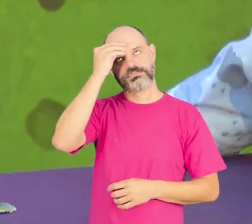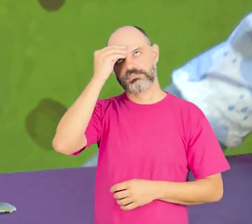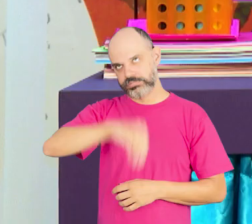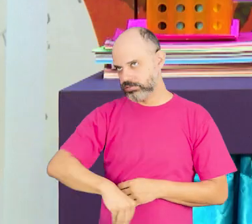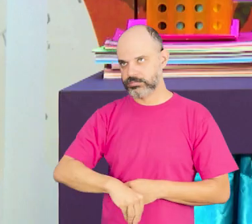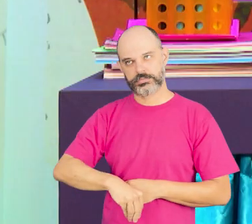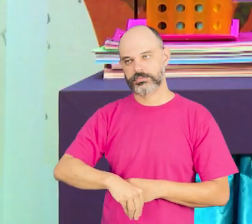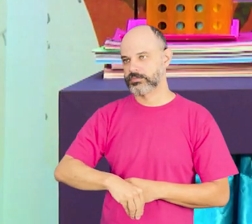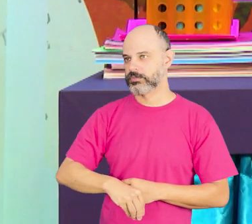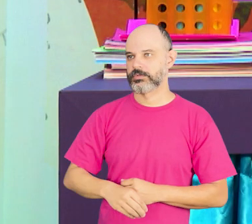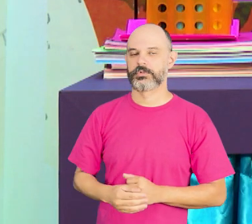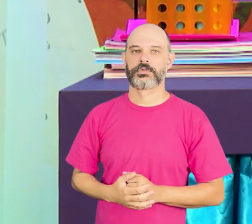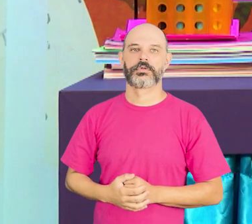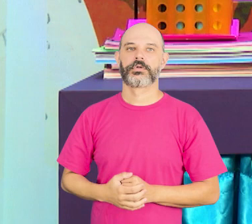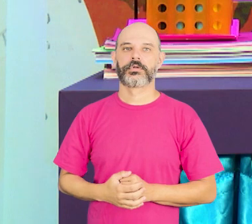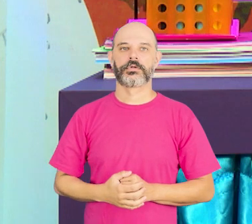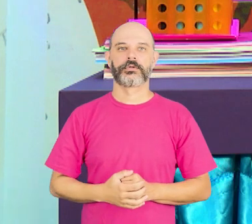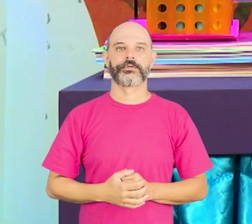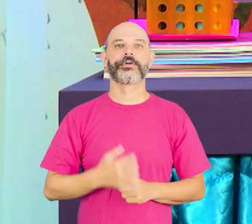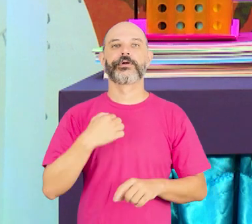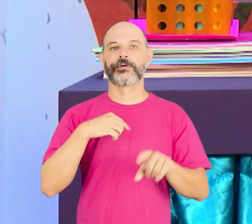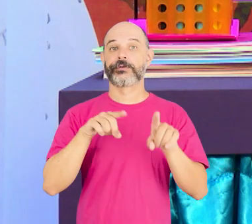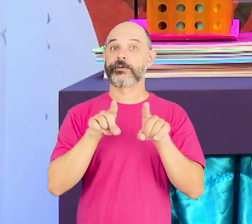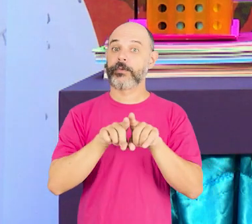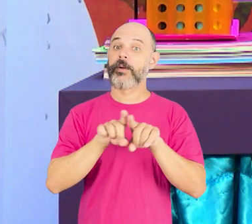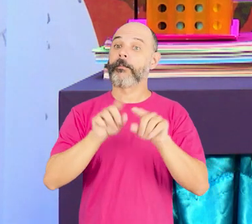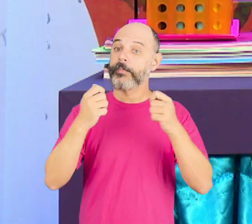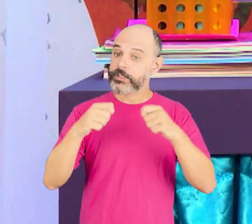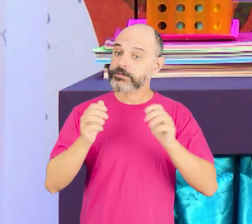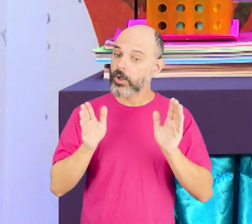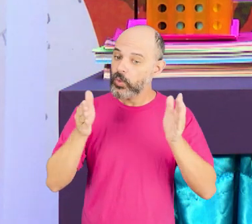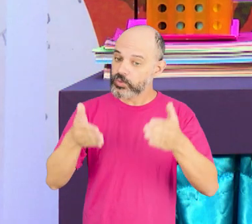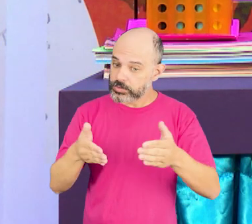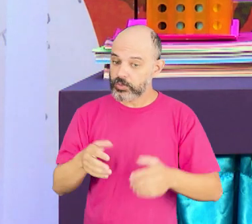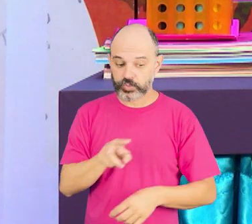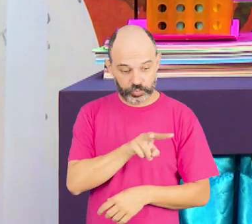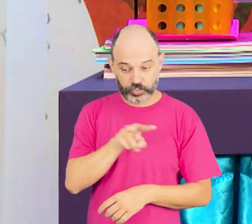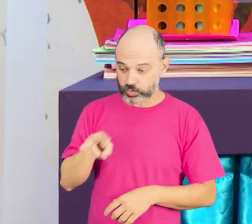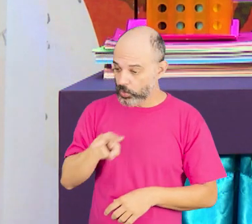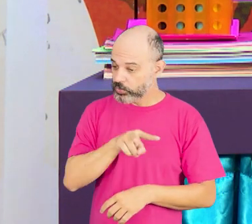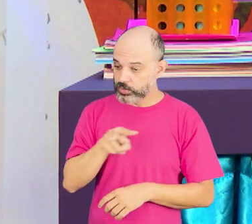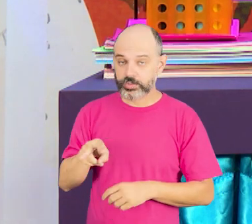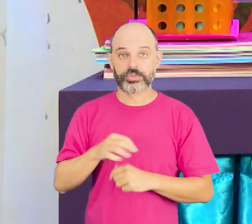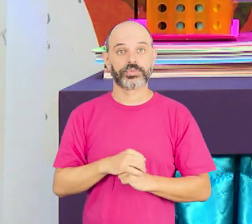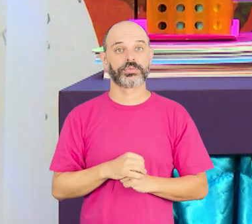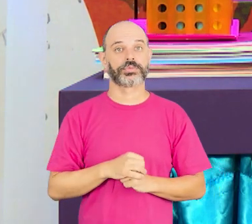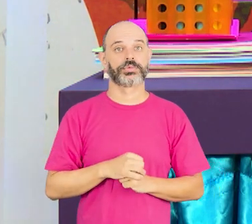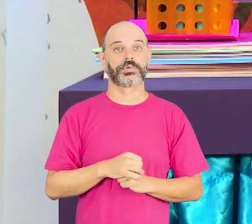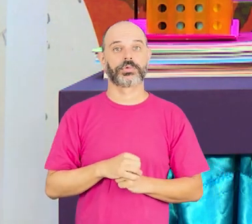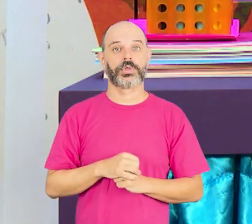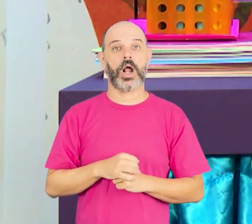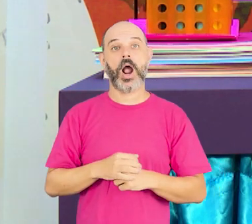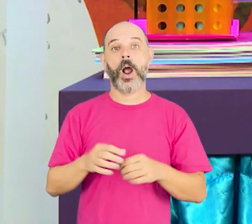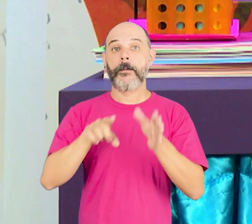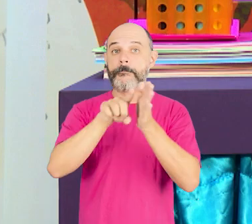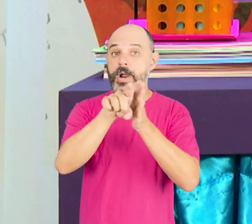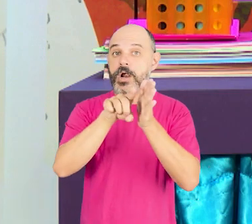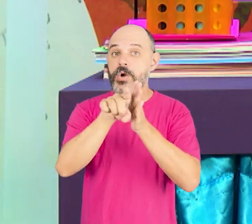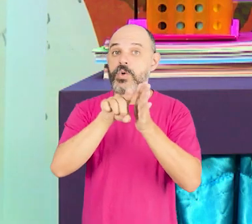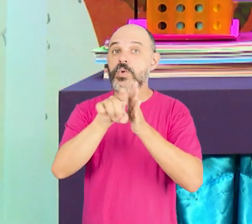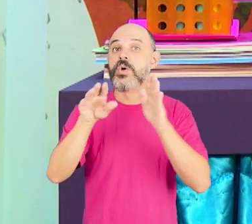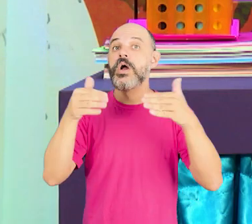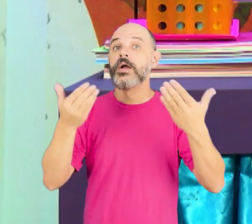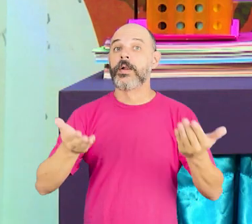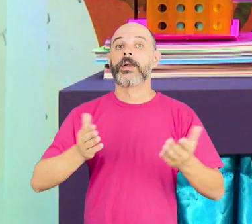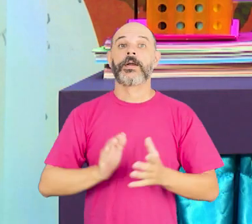Desisto! Eu tô amando! Eu também! Concentração, vocês dois! Agora tá na hora da